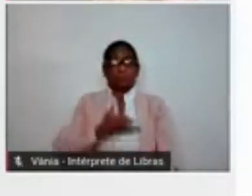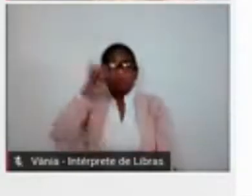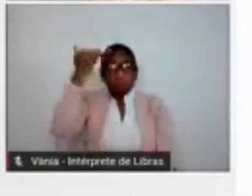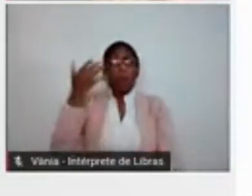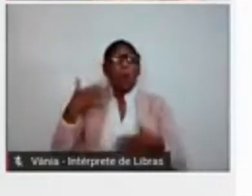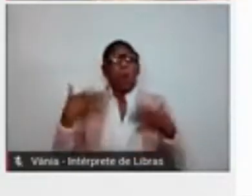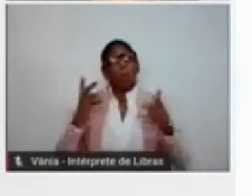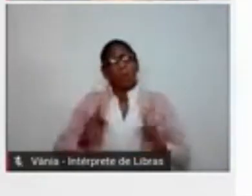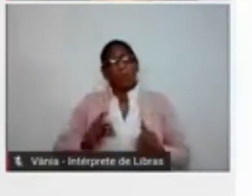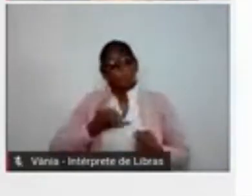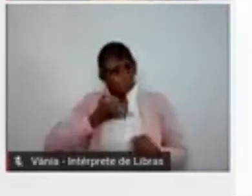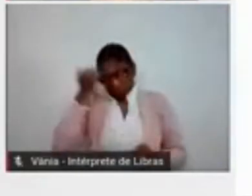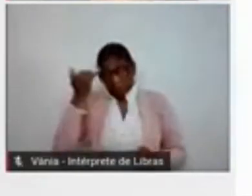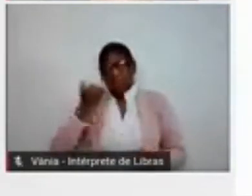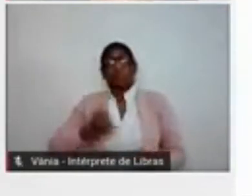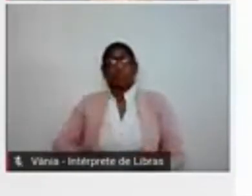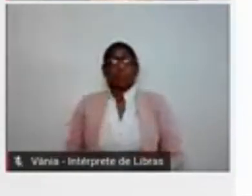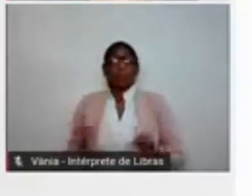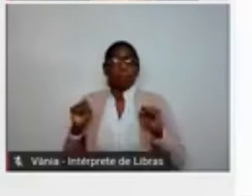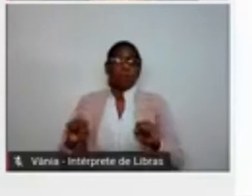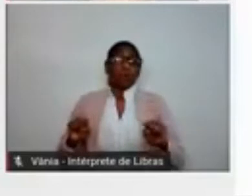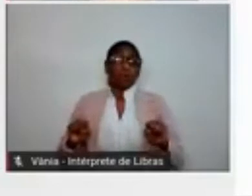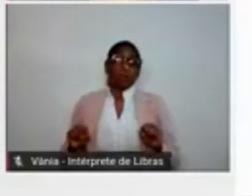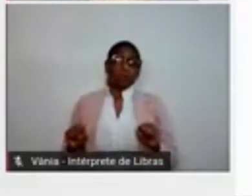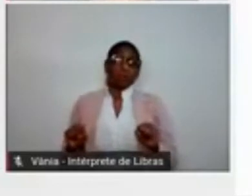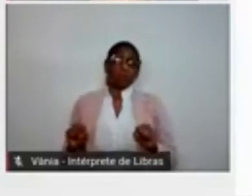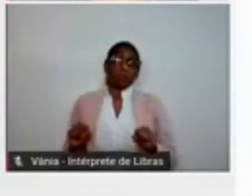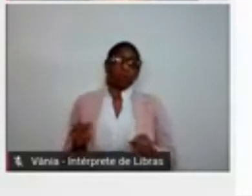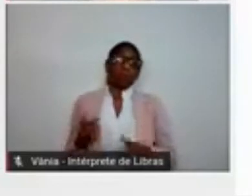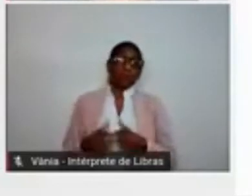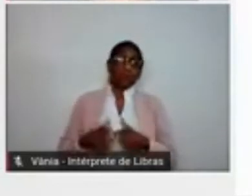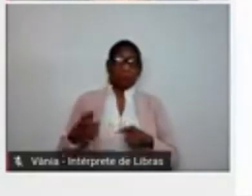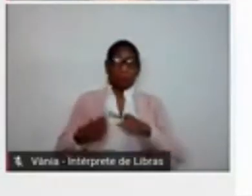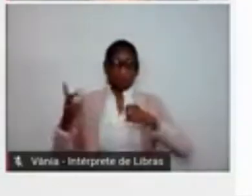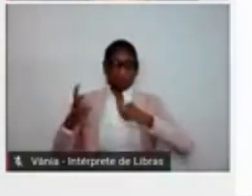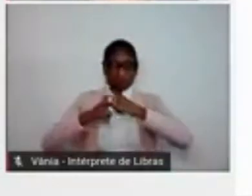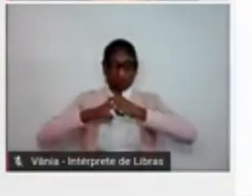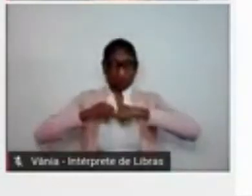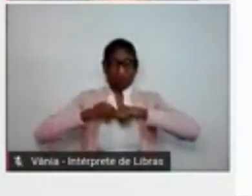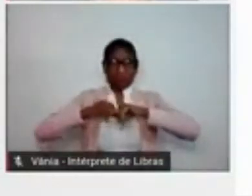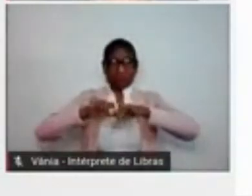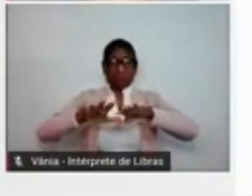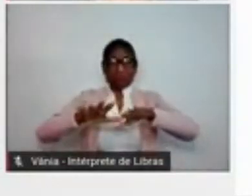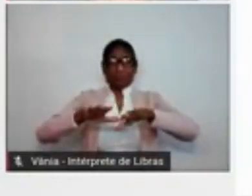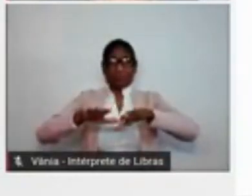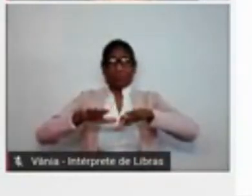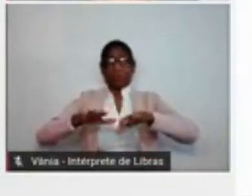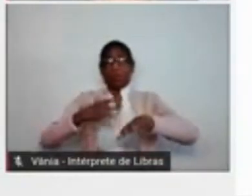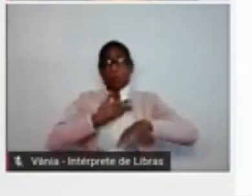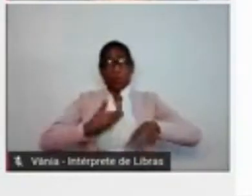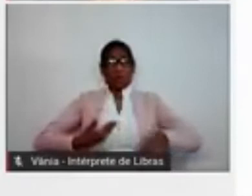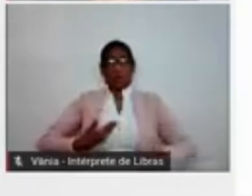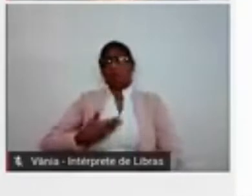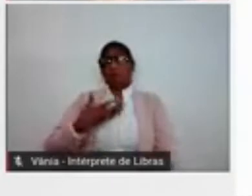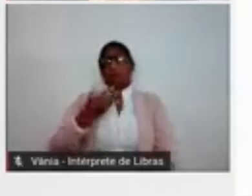e houver maior contágio, o fôlego que o Estado tem em